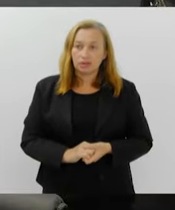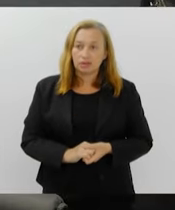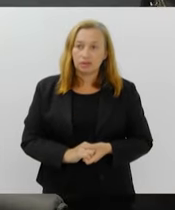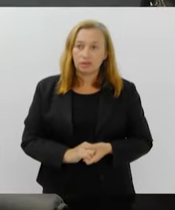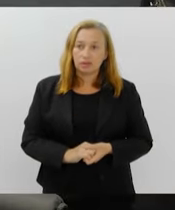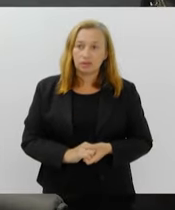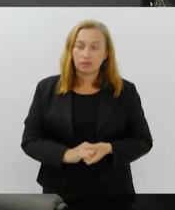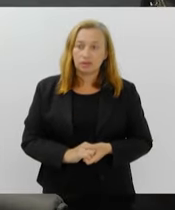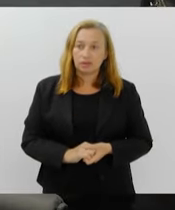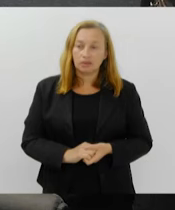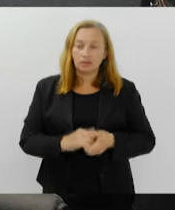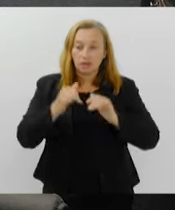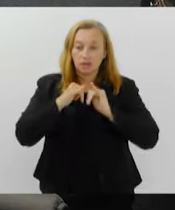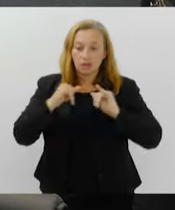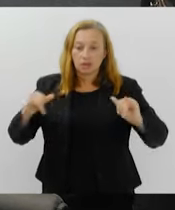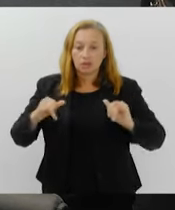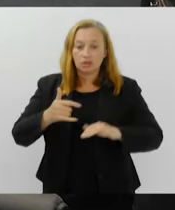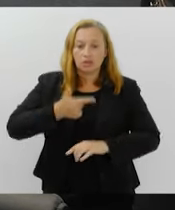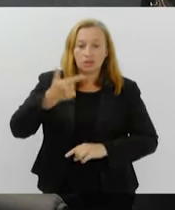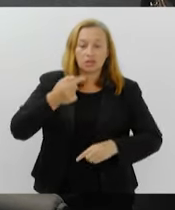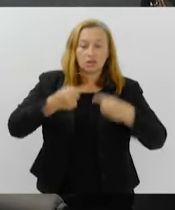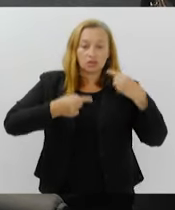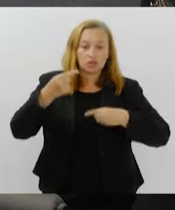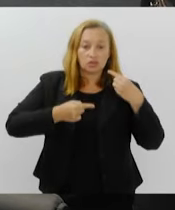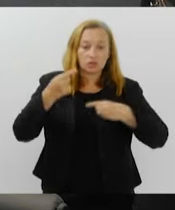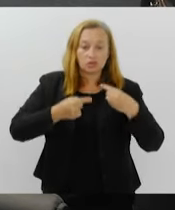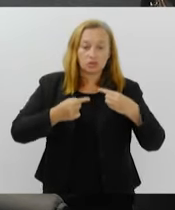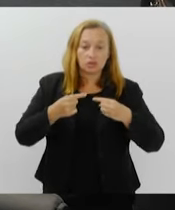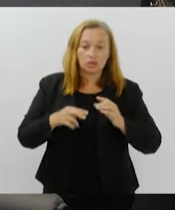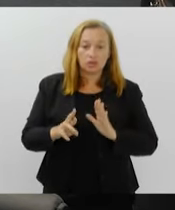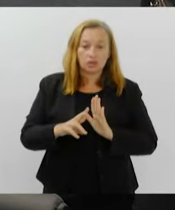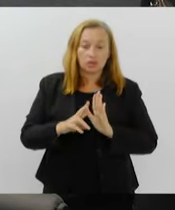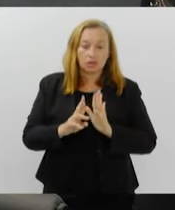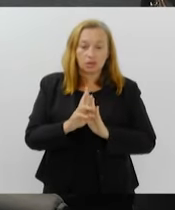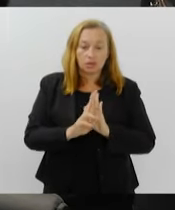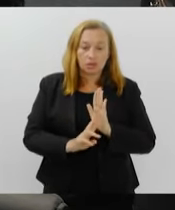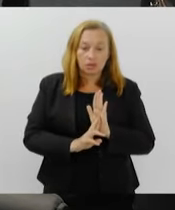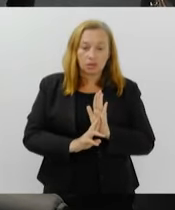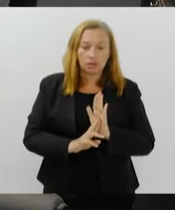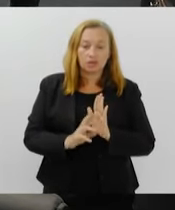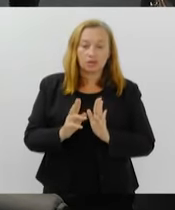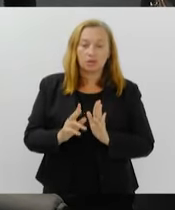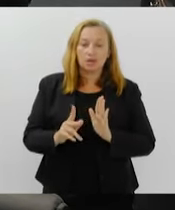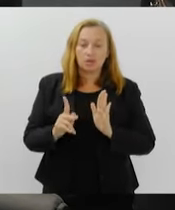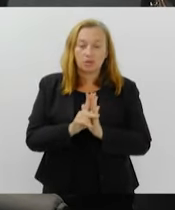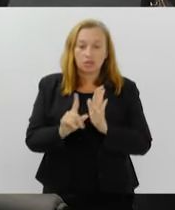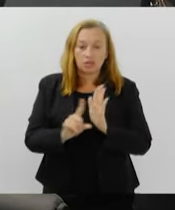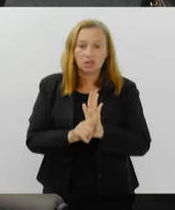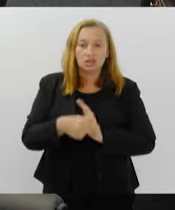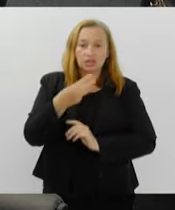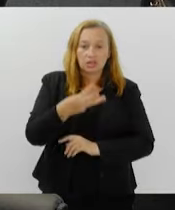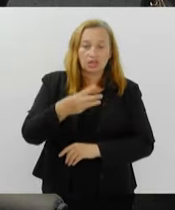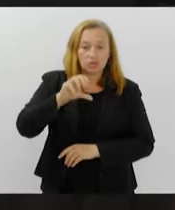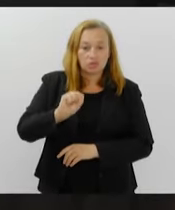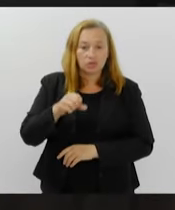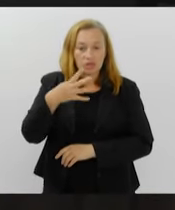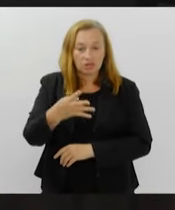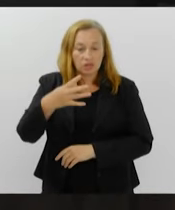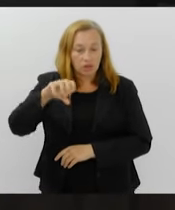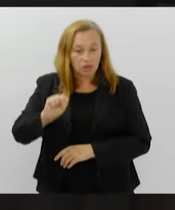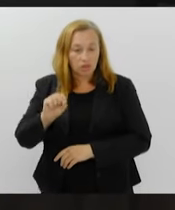Deputado anuncio em segunda discussão redação do vencido projeto de lei número 384